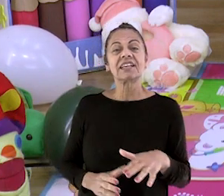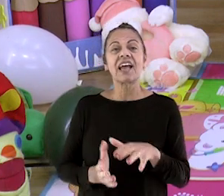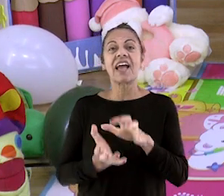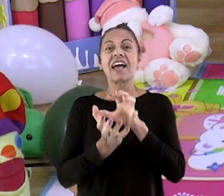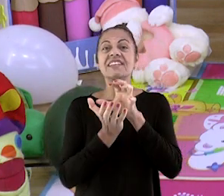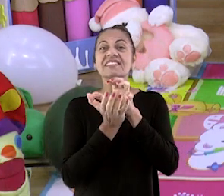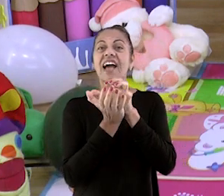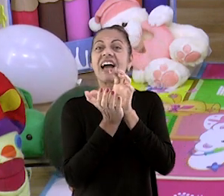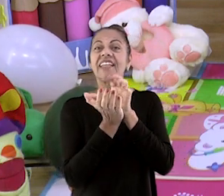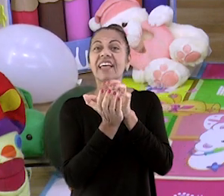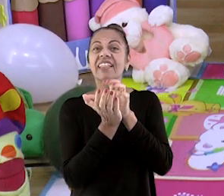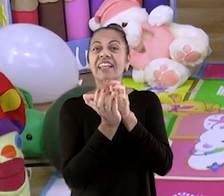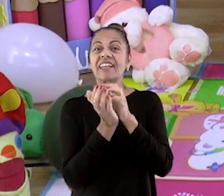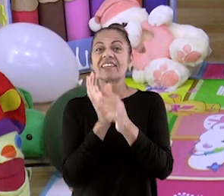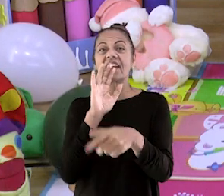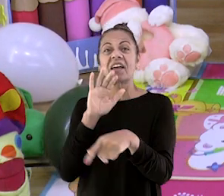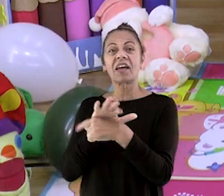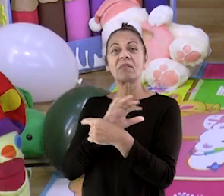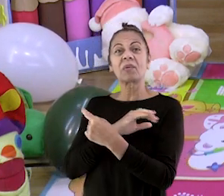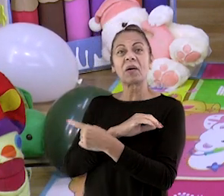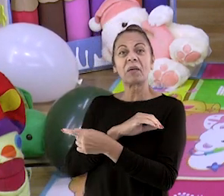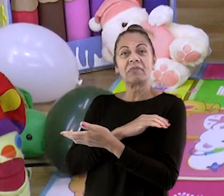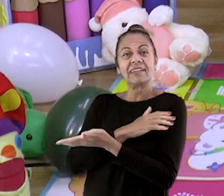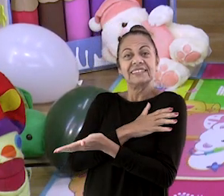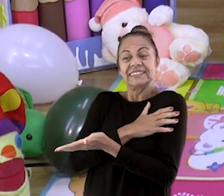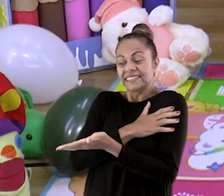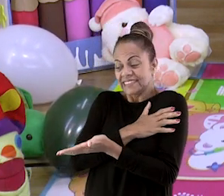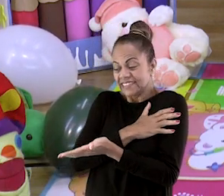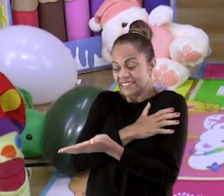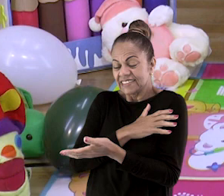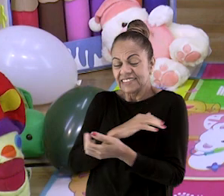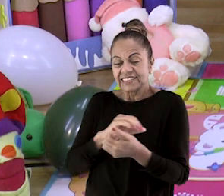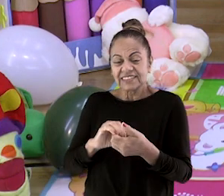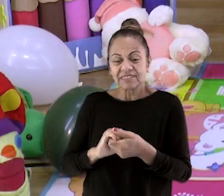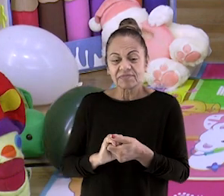a dentadura é da casa